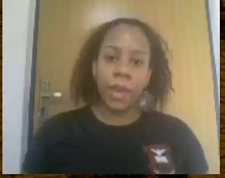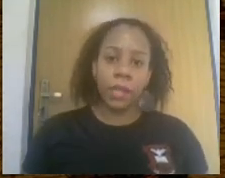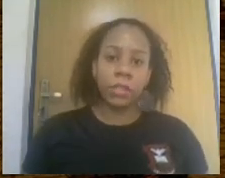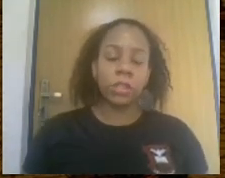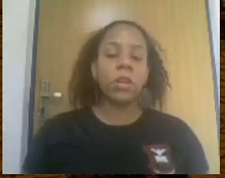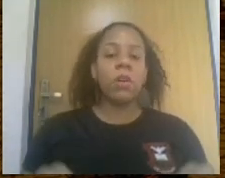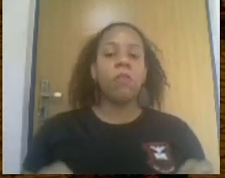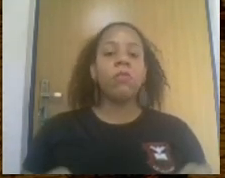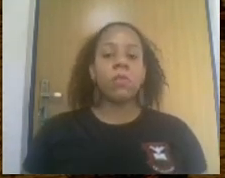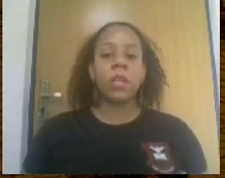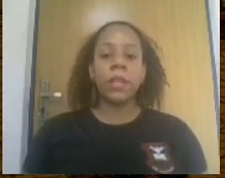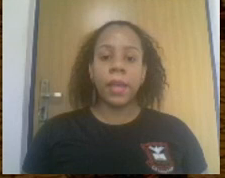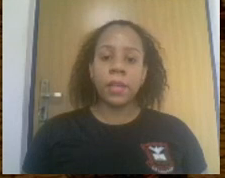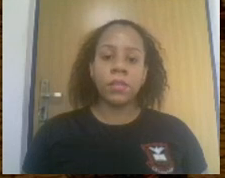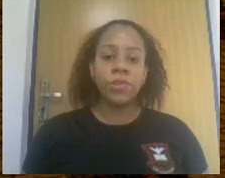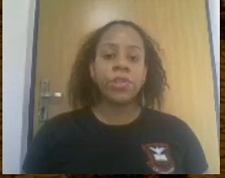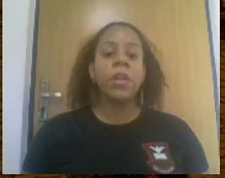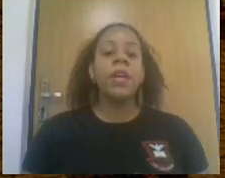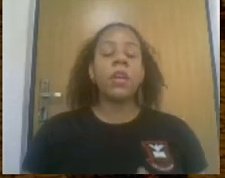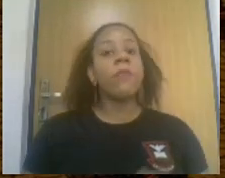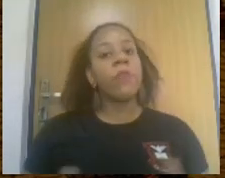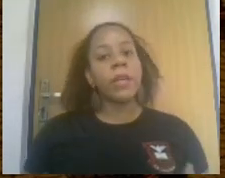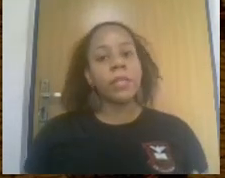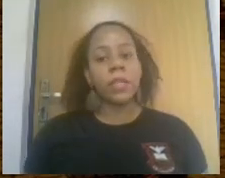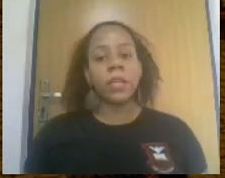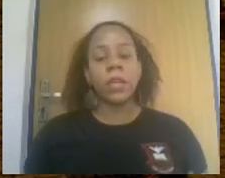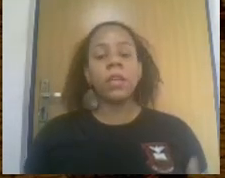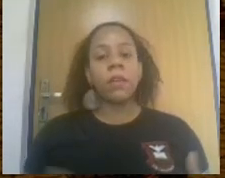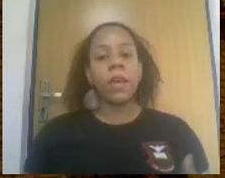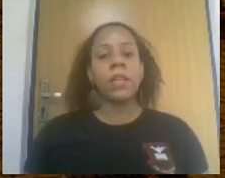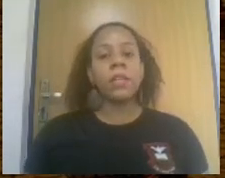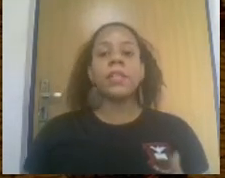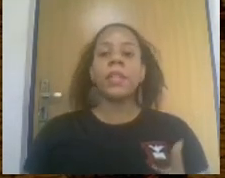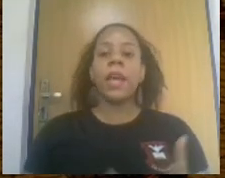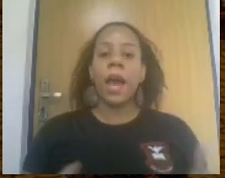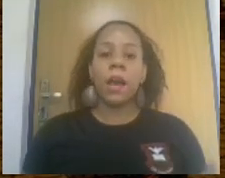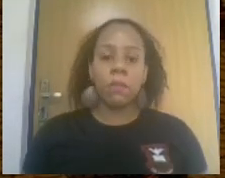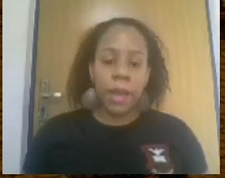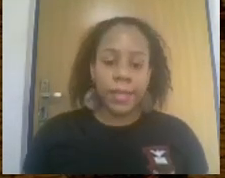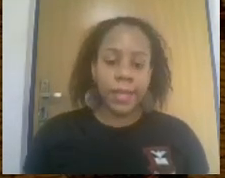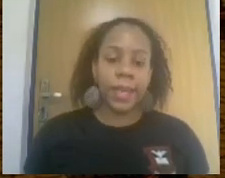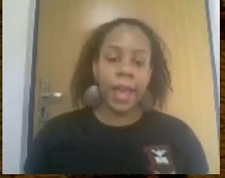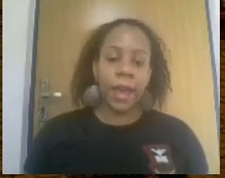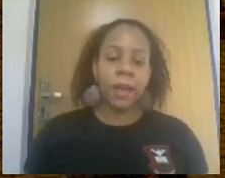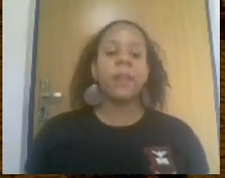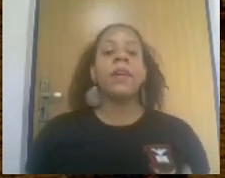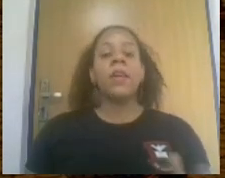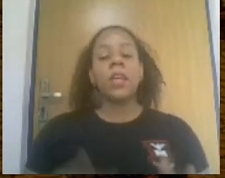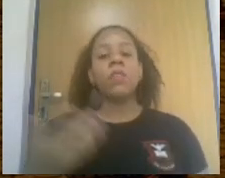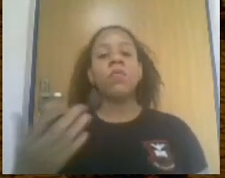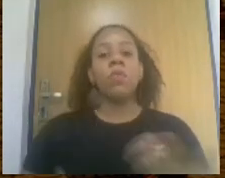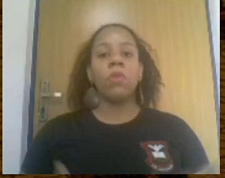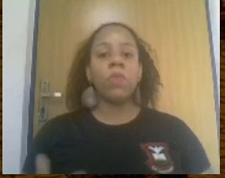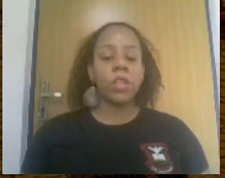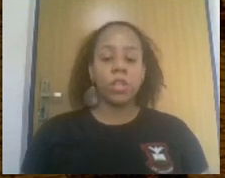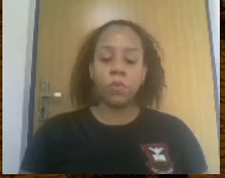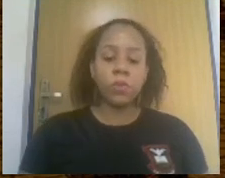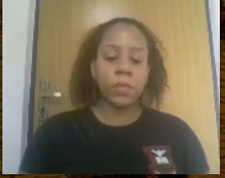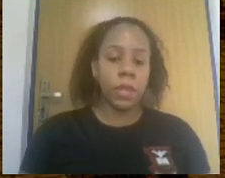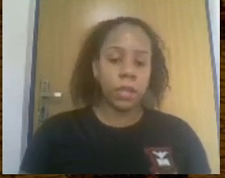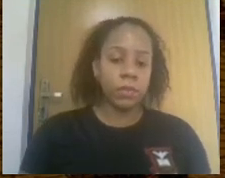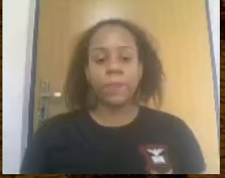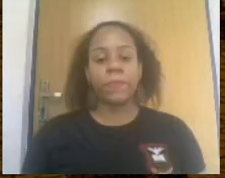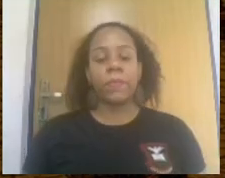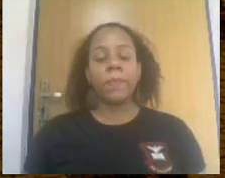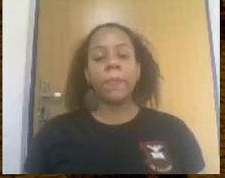de vez os holandeses e foi assim que eles encerraram essa guerra que durou durante